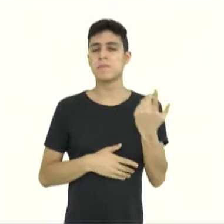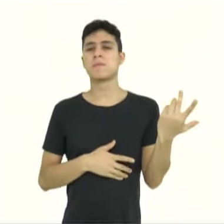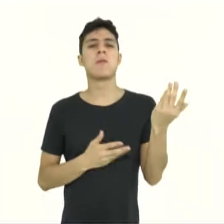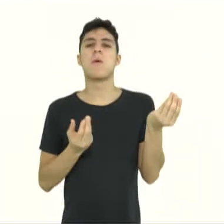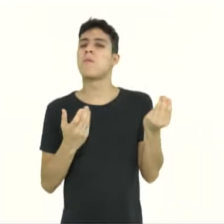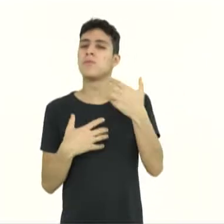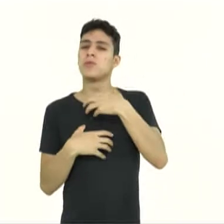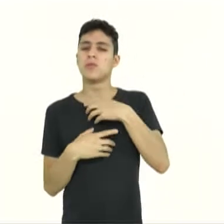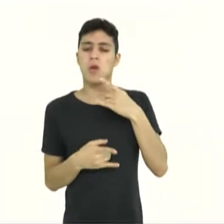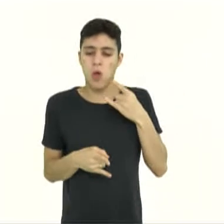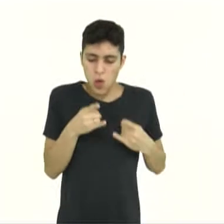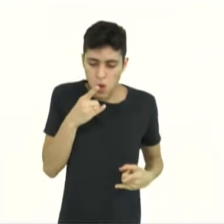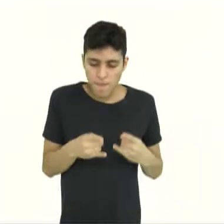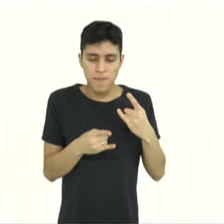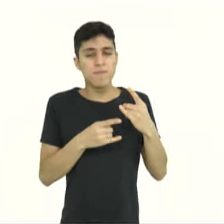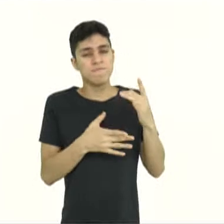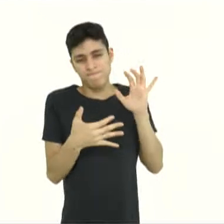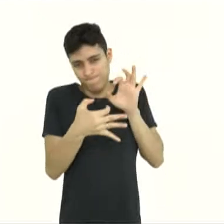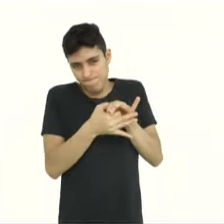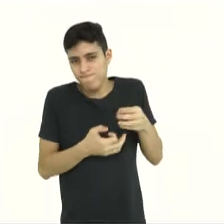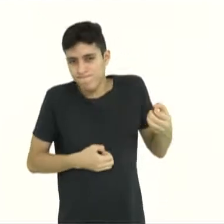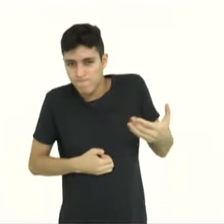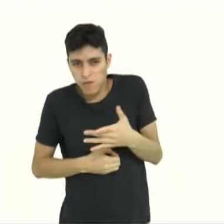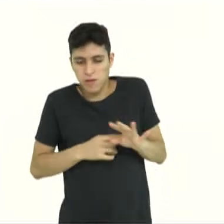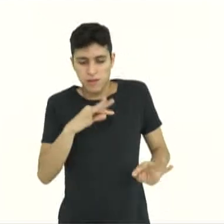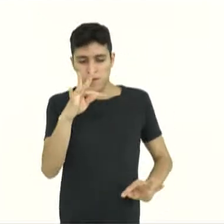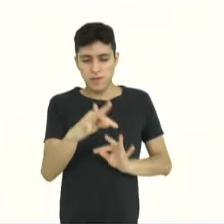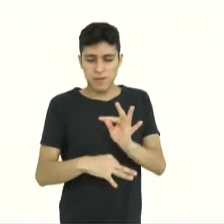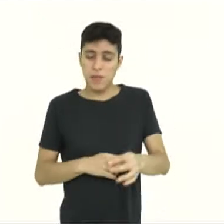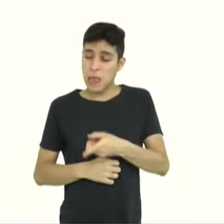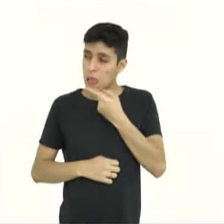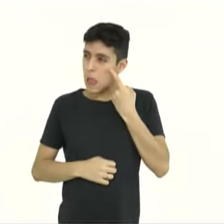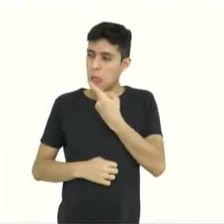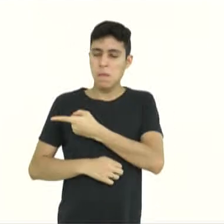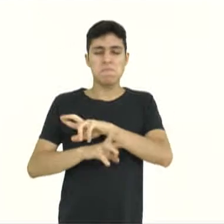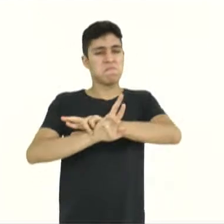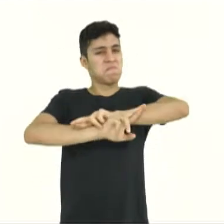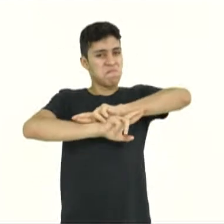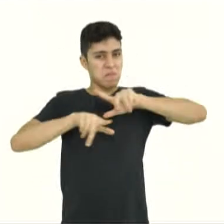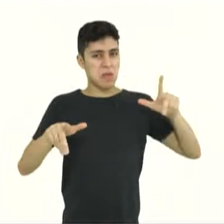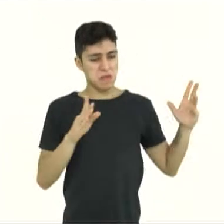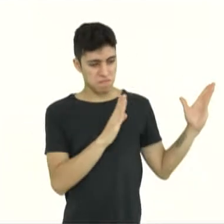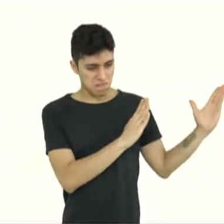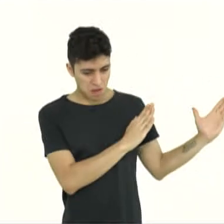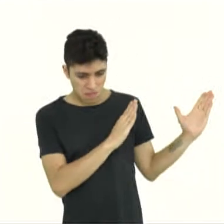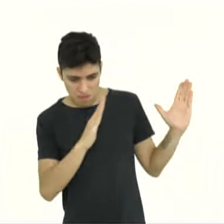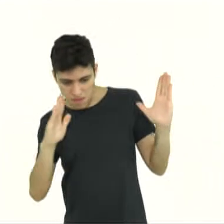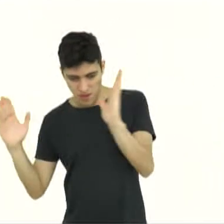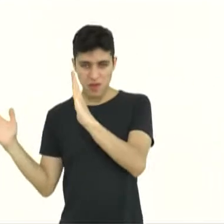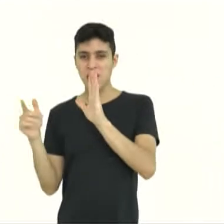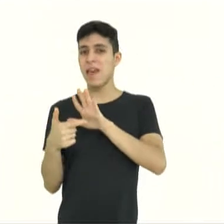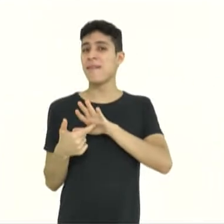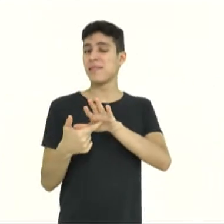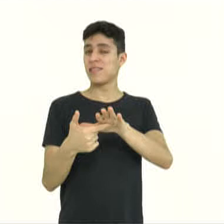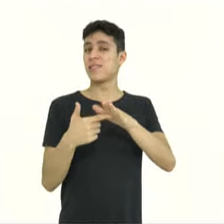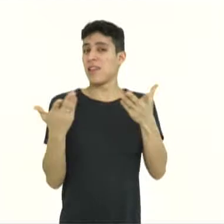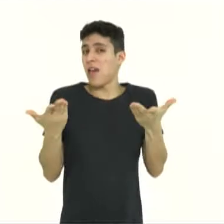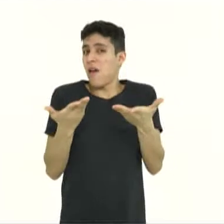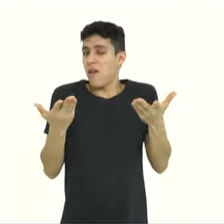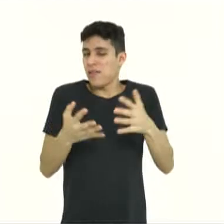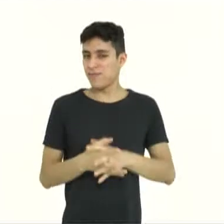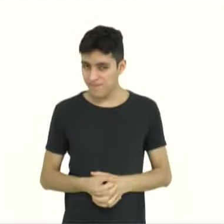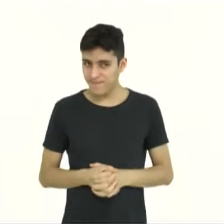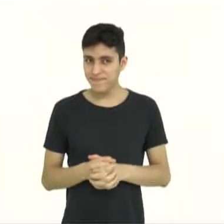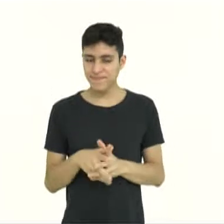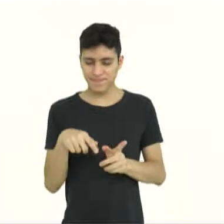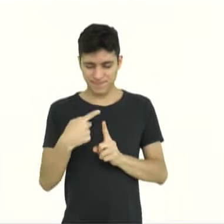tecnologia moderna, podemos observar uma verdadeira mudança na cadeia colaborativa do espetáculo digital, formada